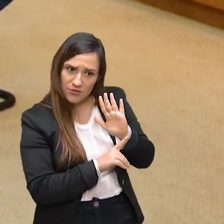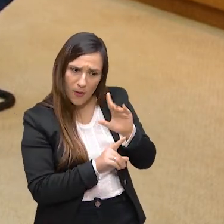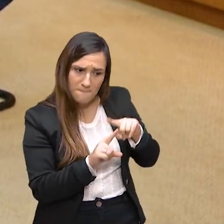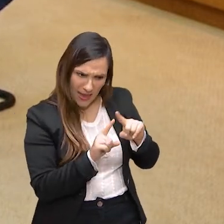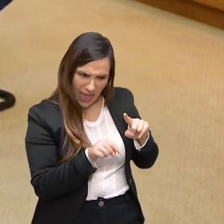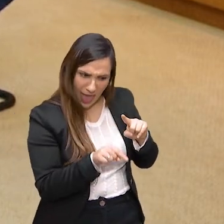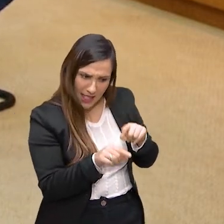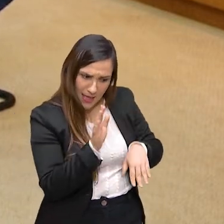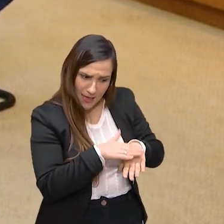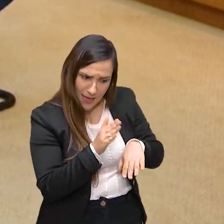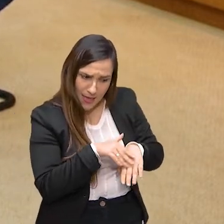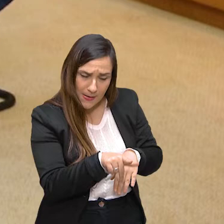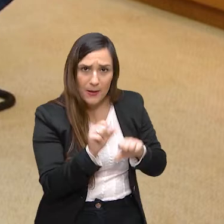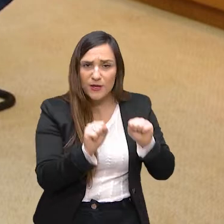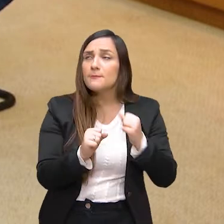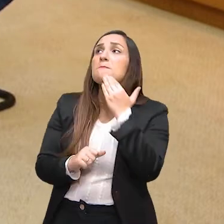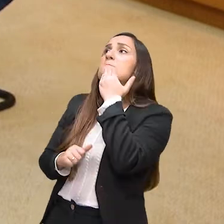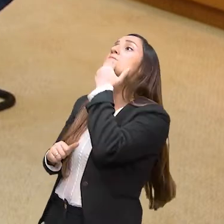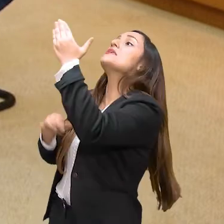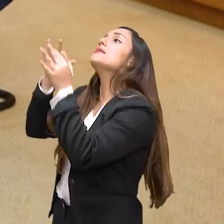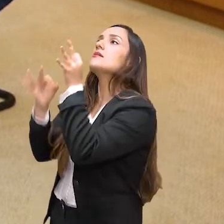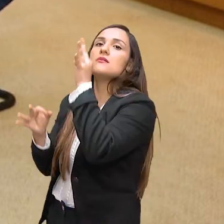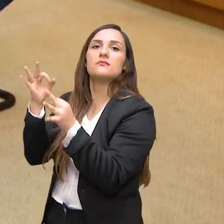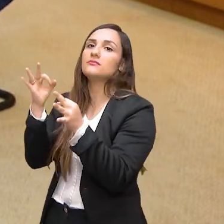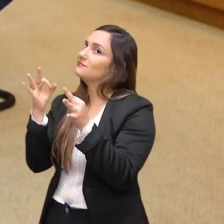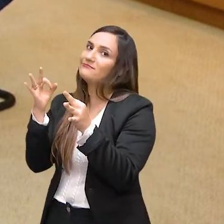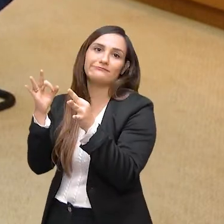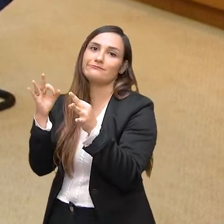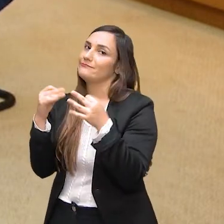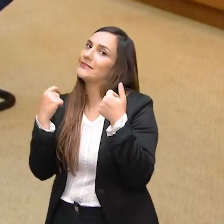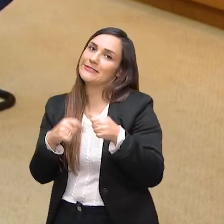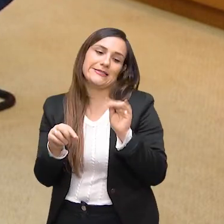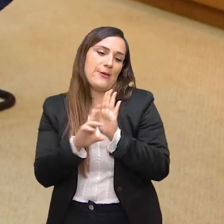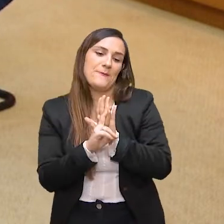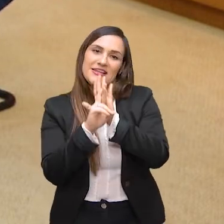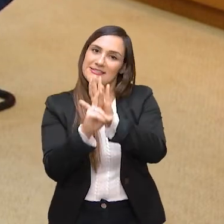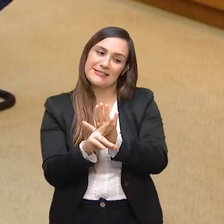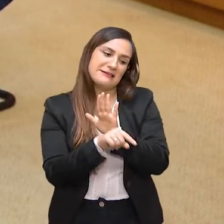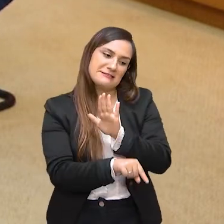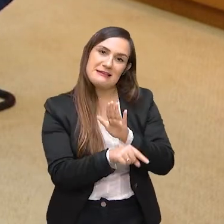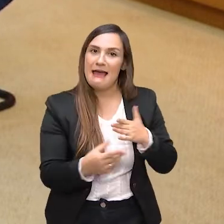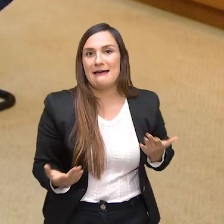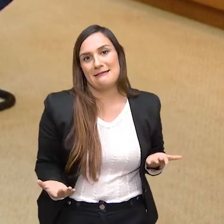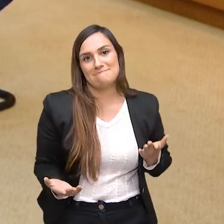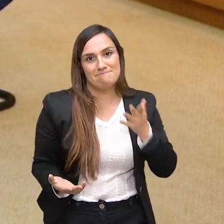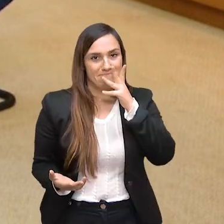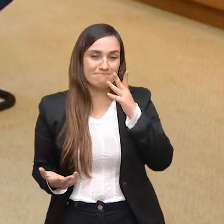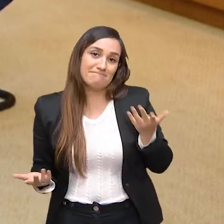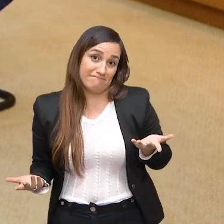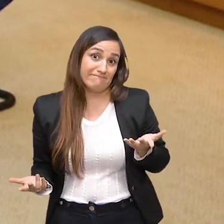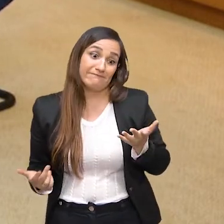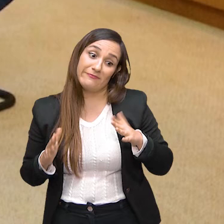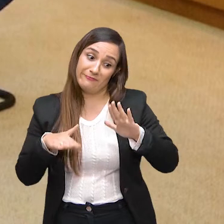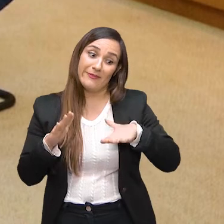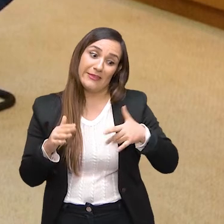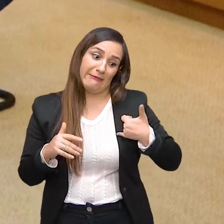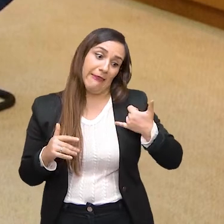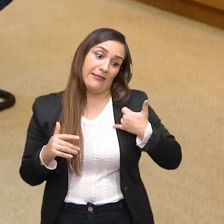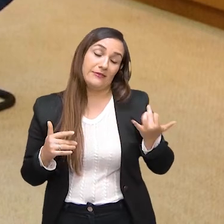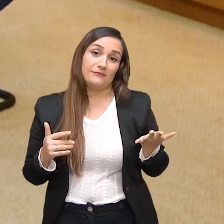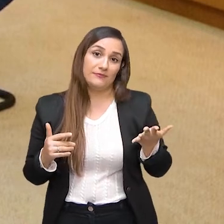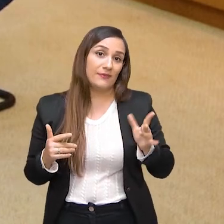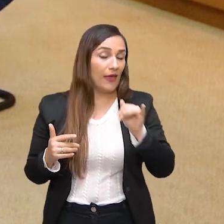não pode exercê-los. Ela terá que se valer de um representante, que, conforme a sua faixa